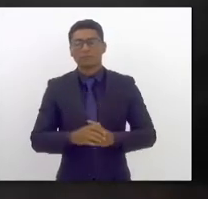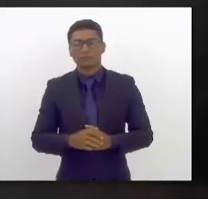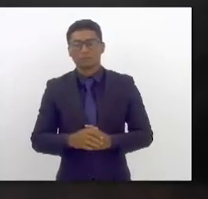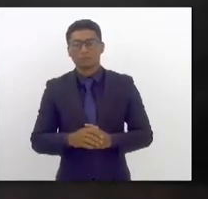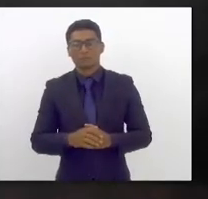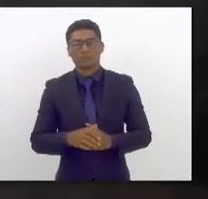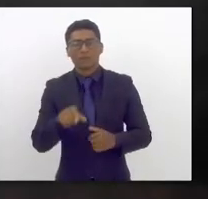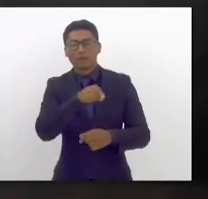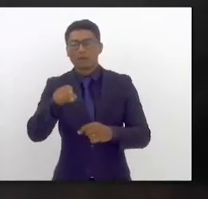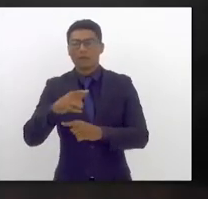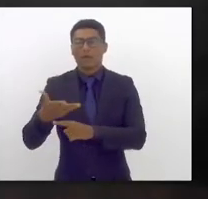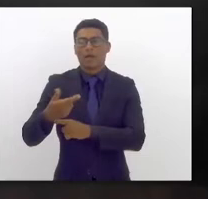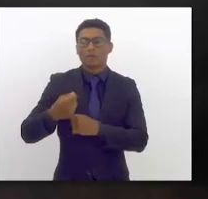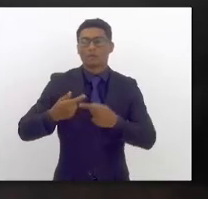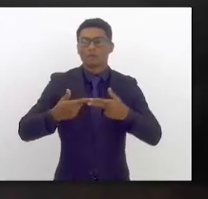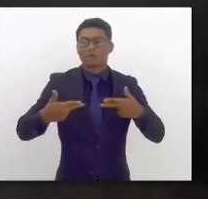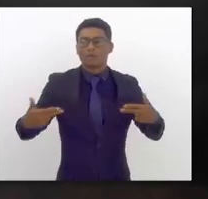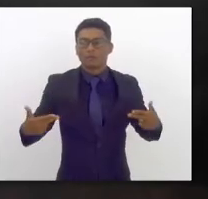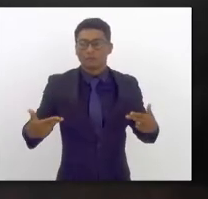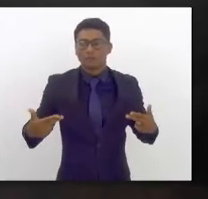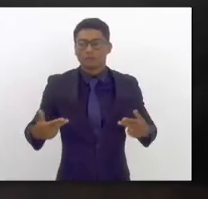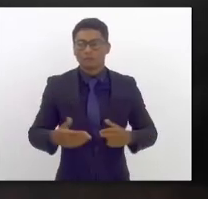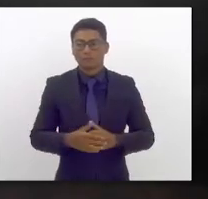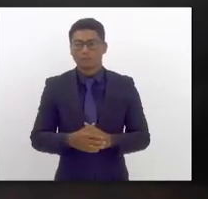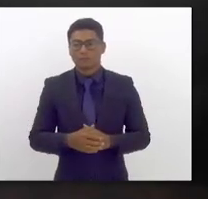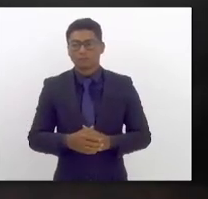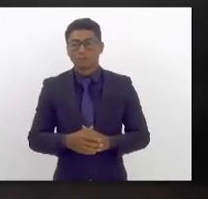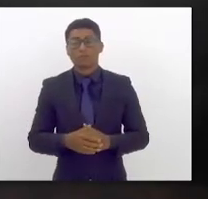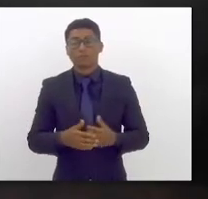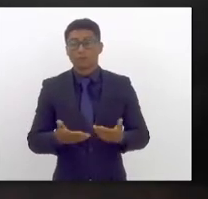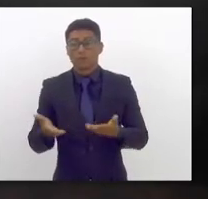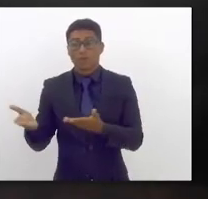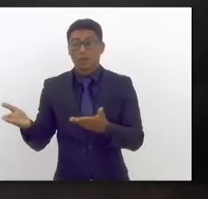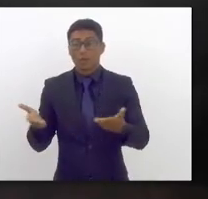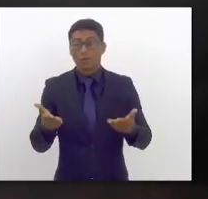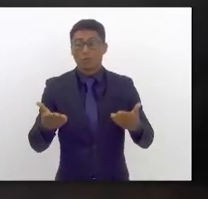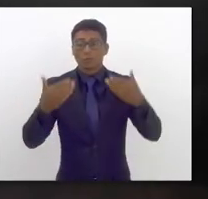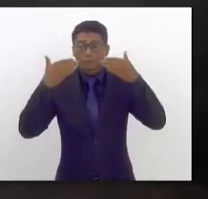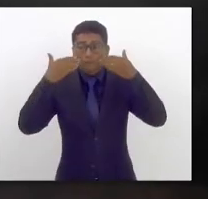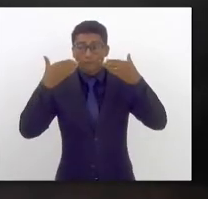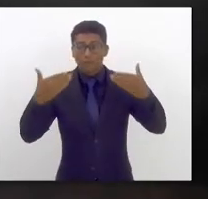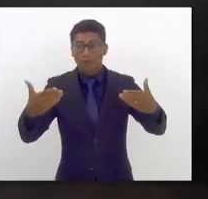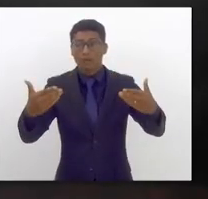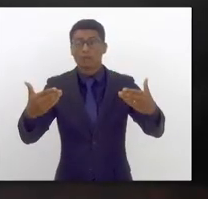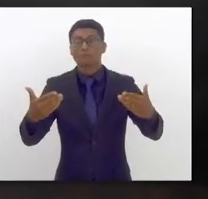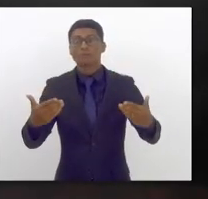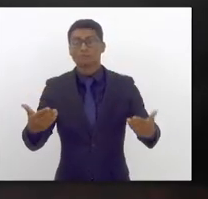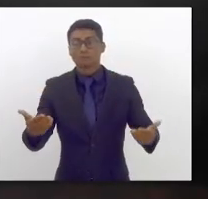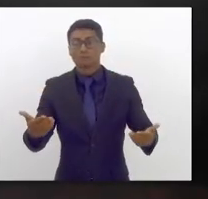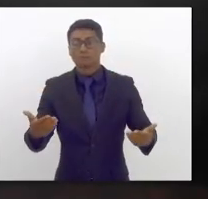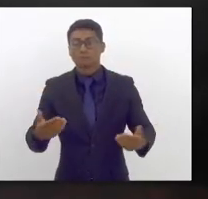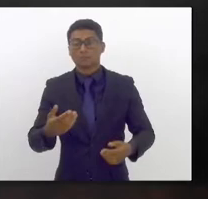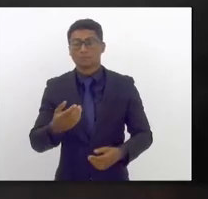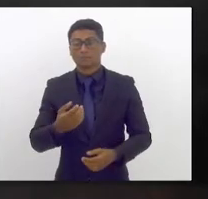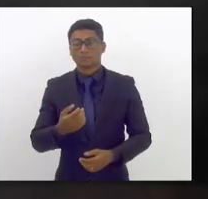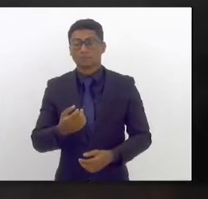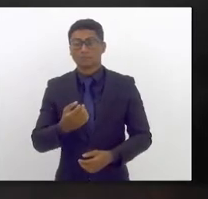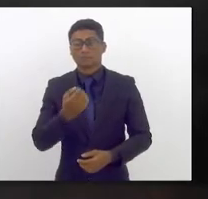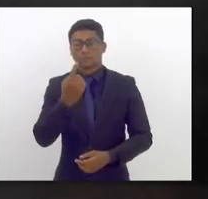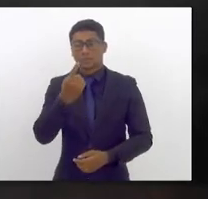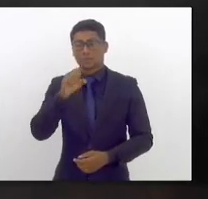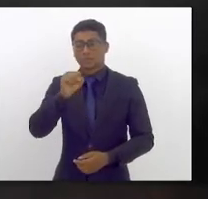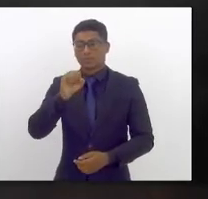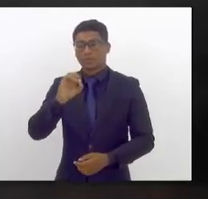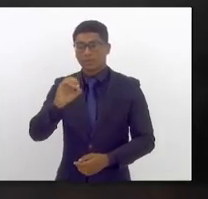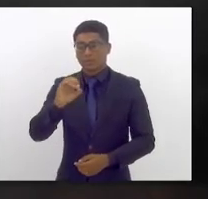em seu território então para apresentar a performance 180 neles